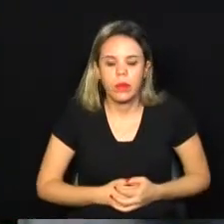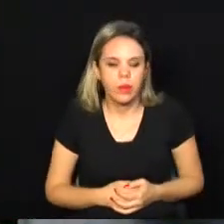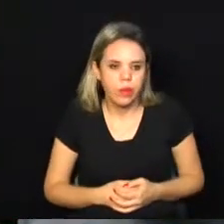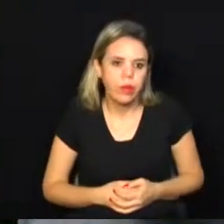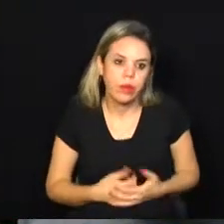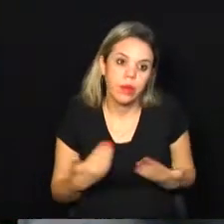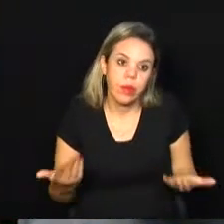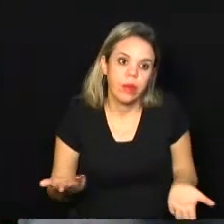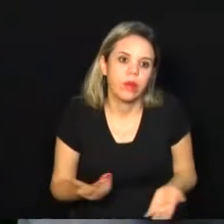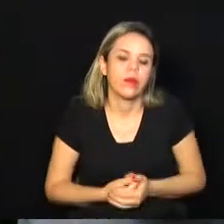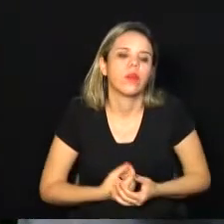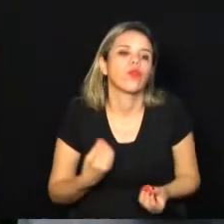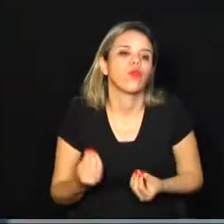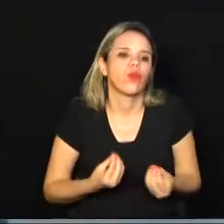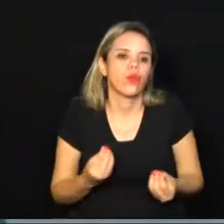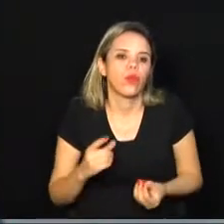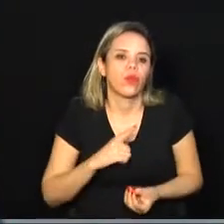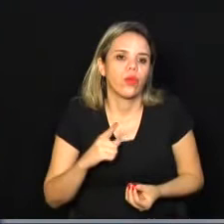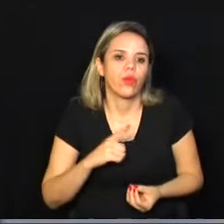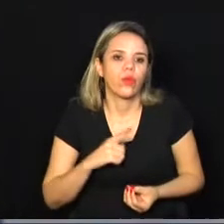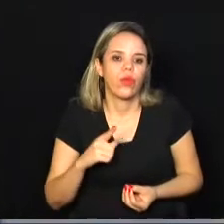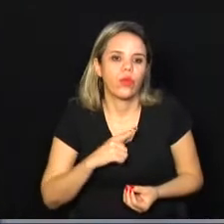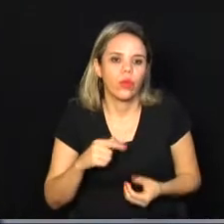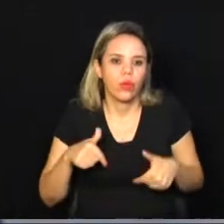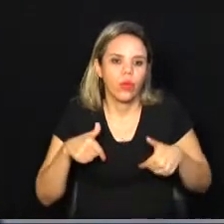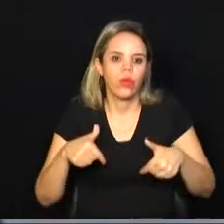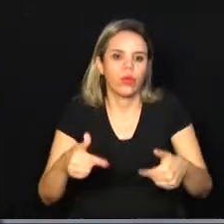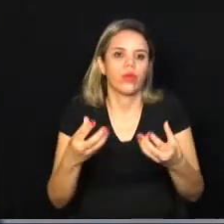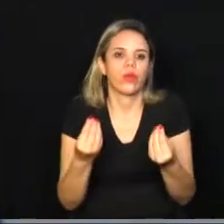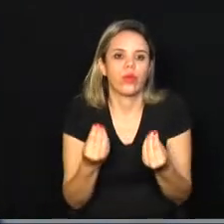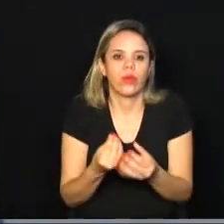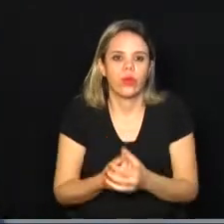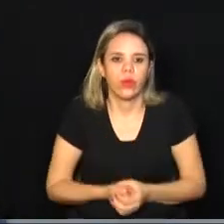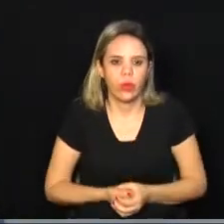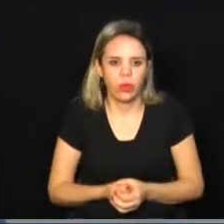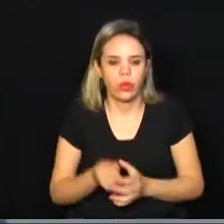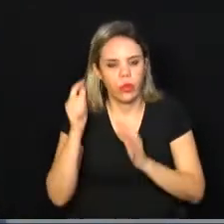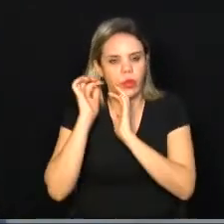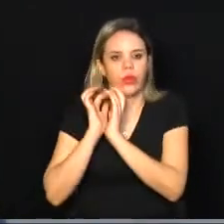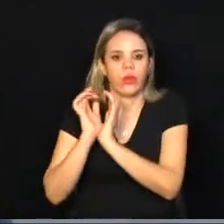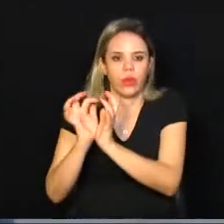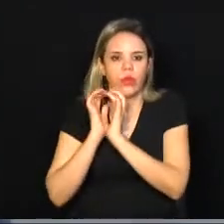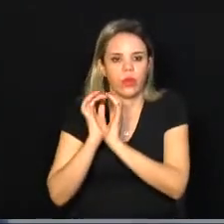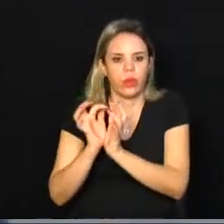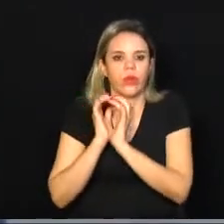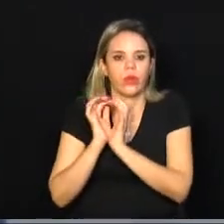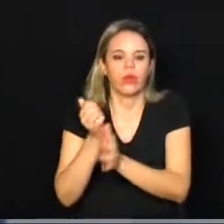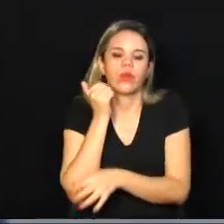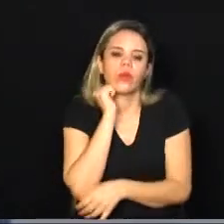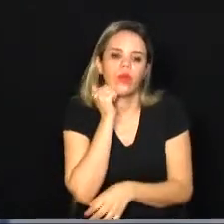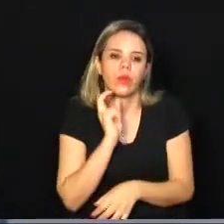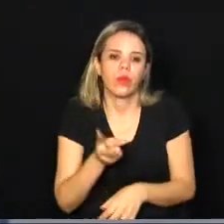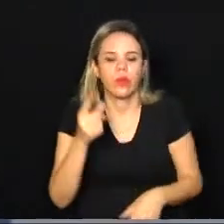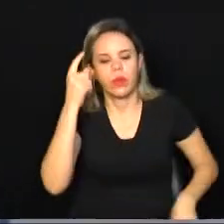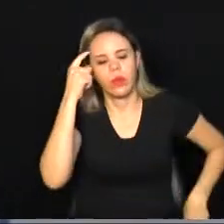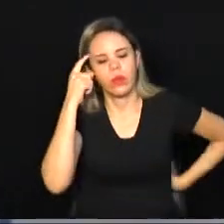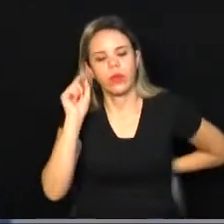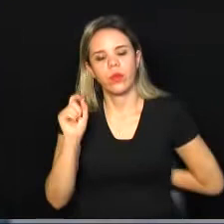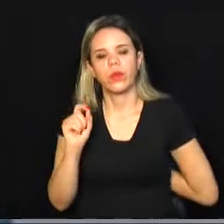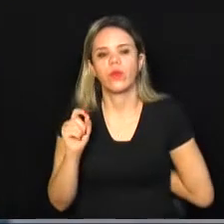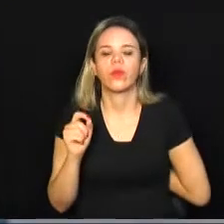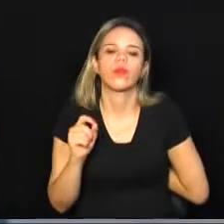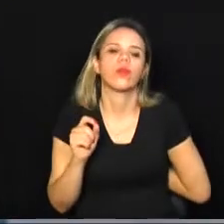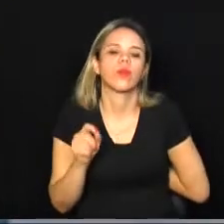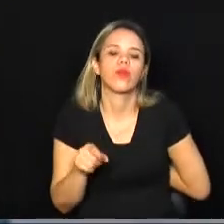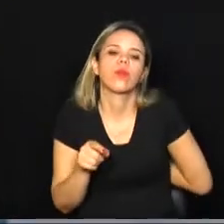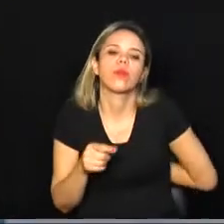Gabriel, olha só, como eu tenho atuado bastante com a neurociência, eu sempre penso assim,